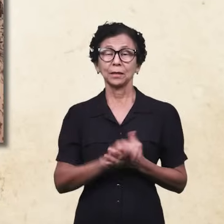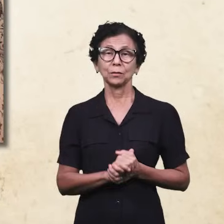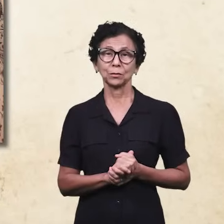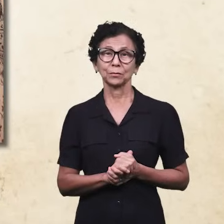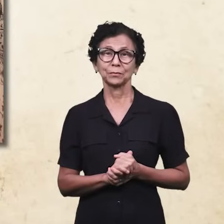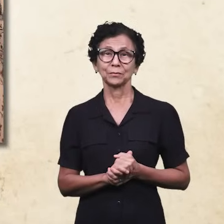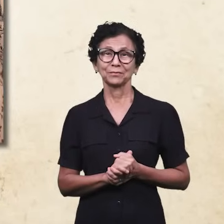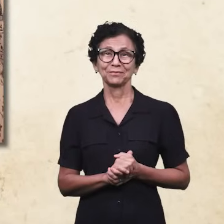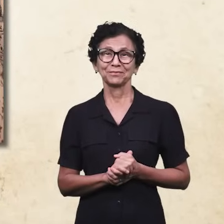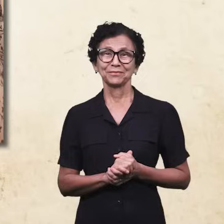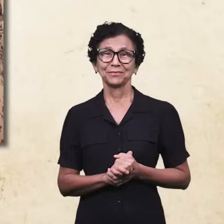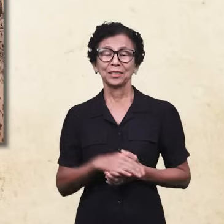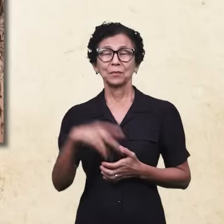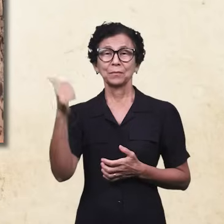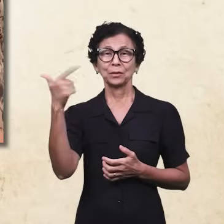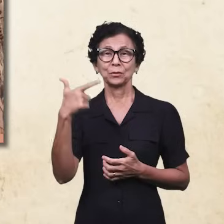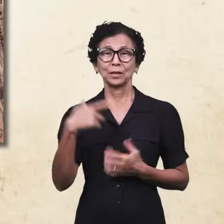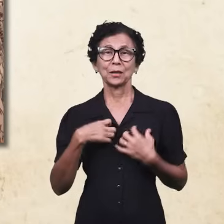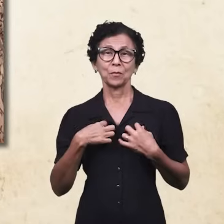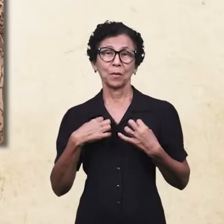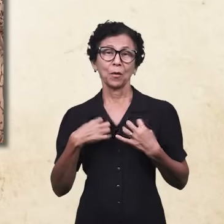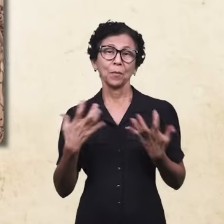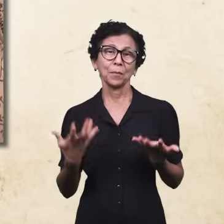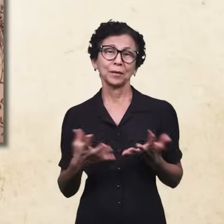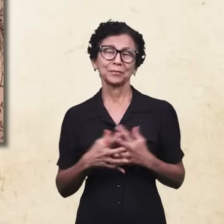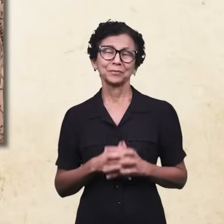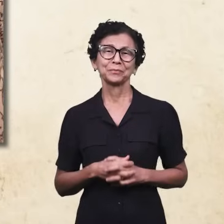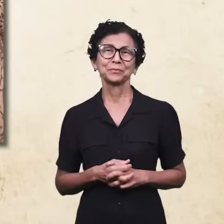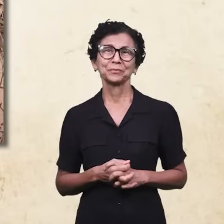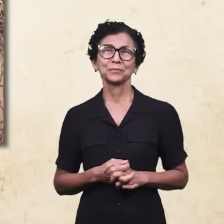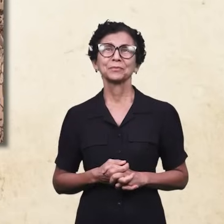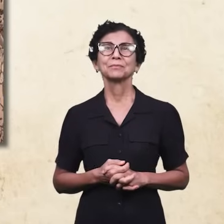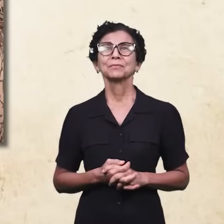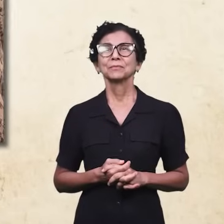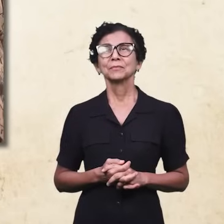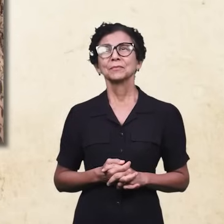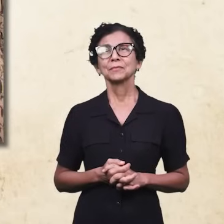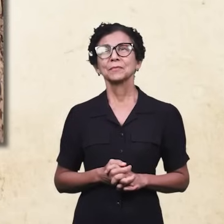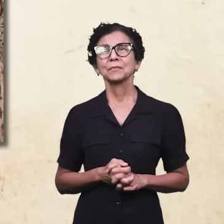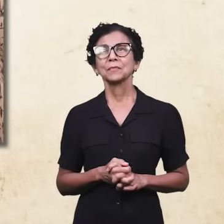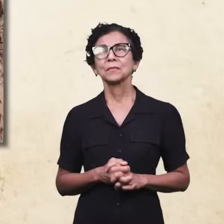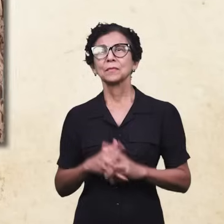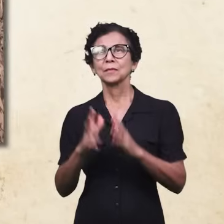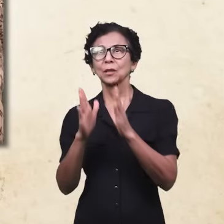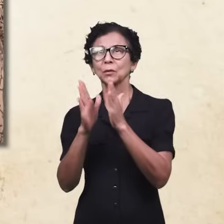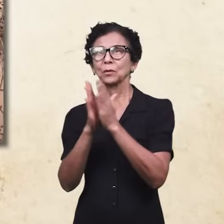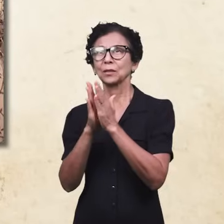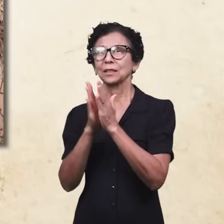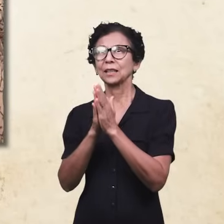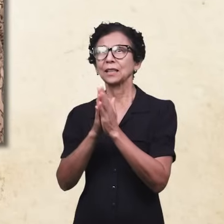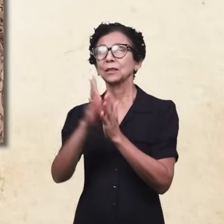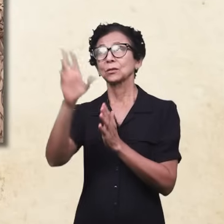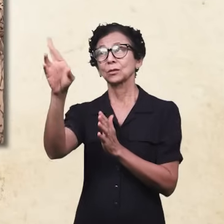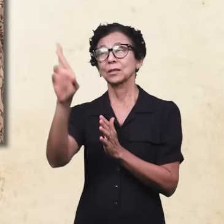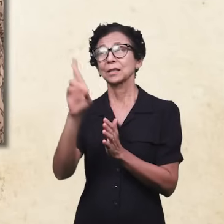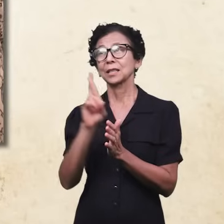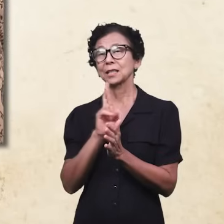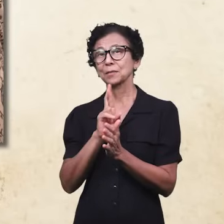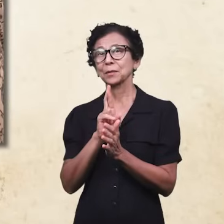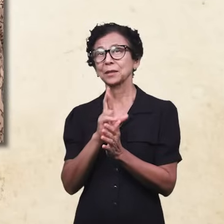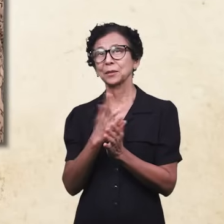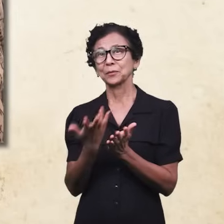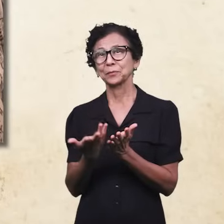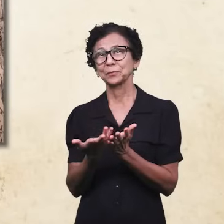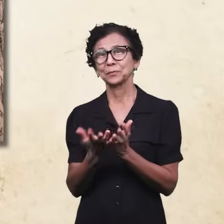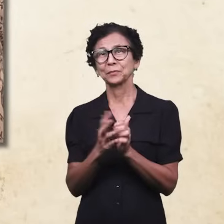corpo mais do que o vestido e naquele momento eu glorifiquei ao senhor porque o Senhor havia atendido a minha oração e havia falado